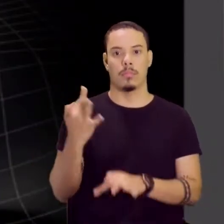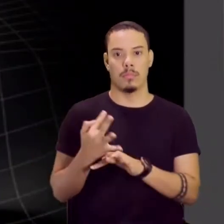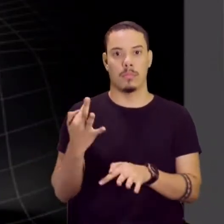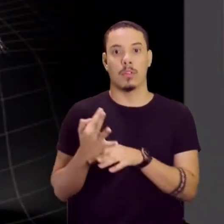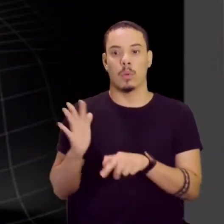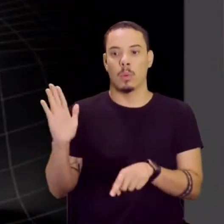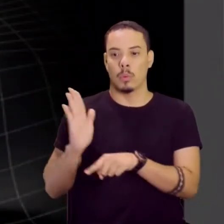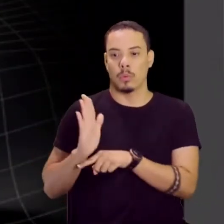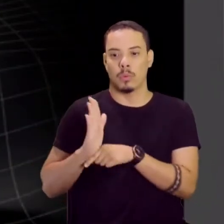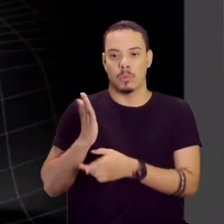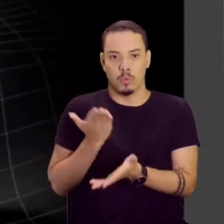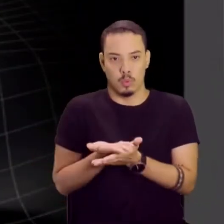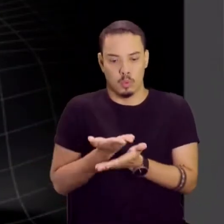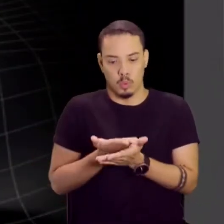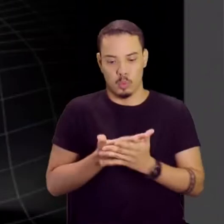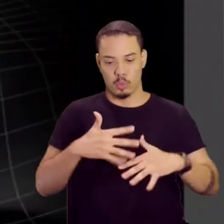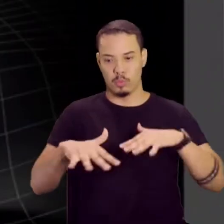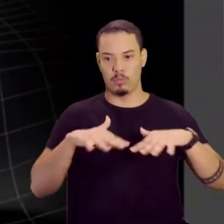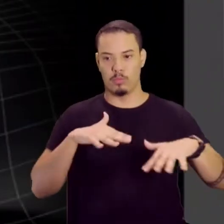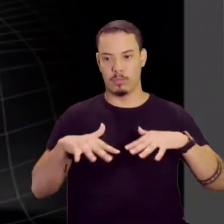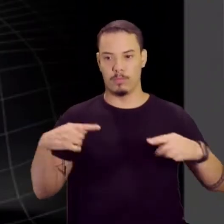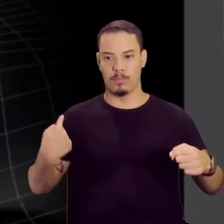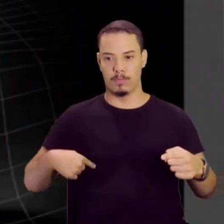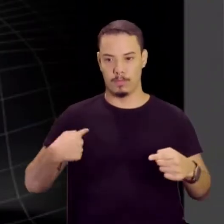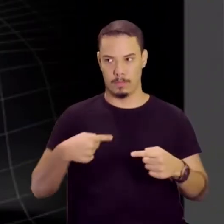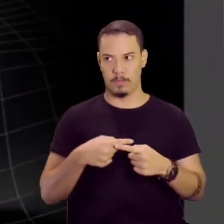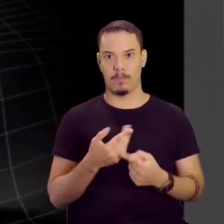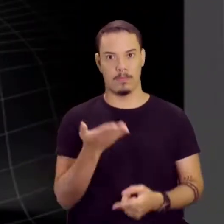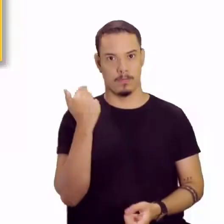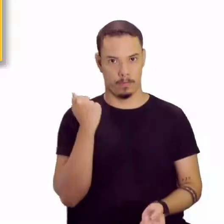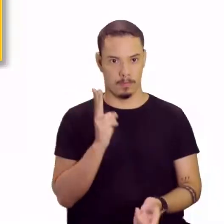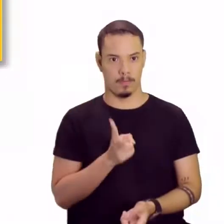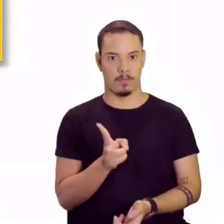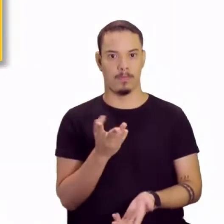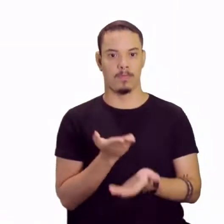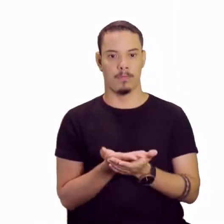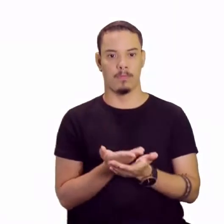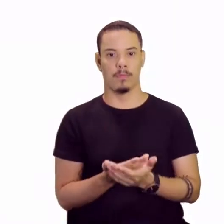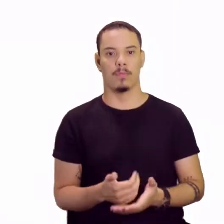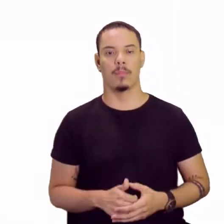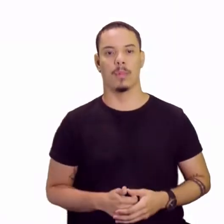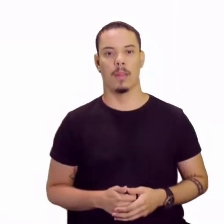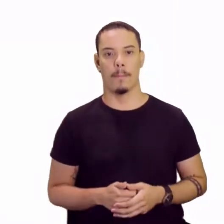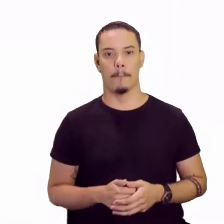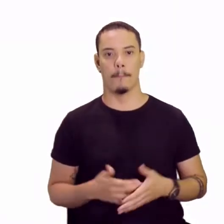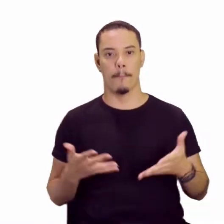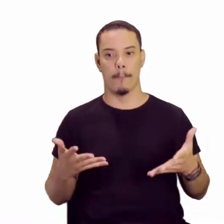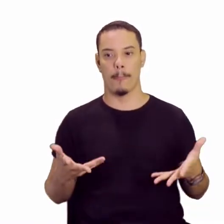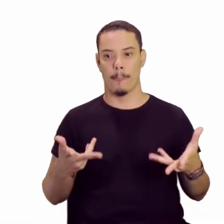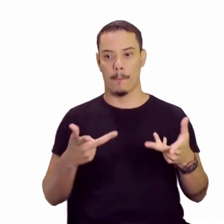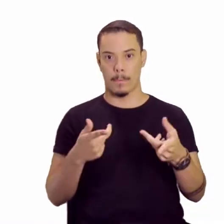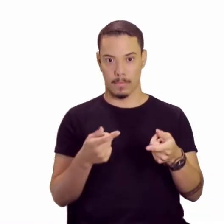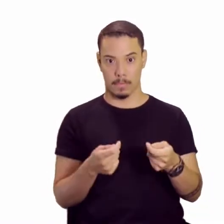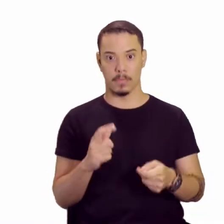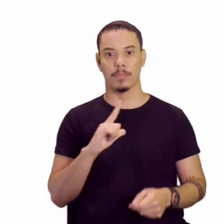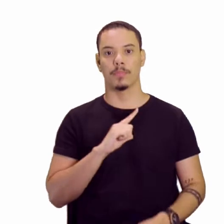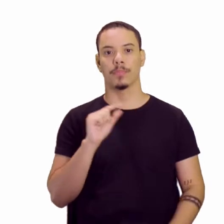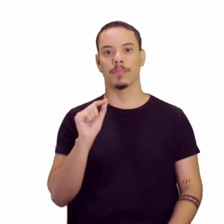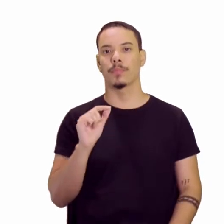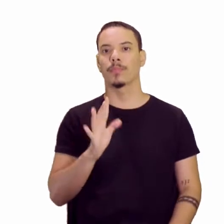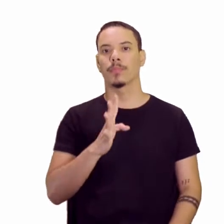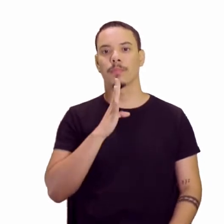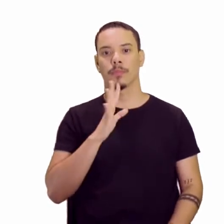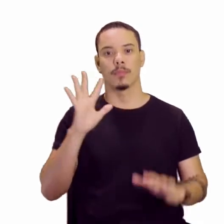contribuição deles no estudo do movimento, né? Justamente. Vamos continuar, pessoal, olha só. E ali como habilidades, conhecer e